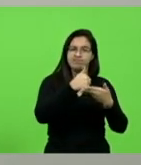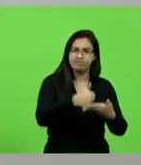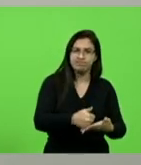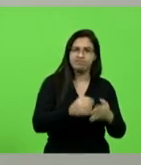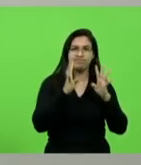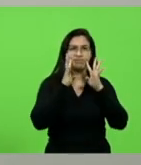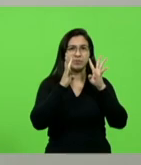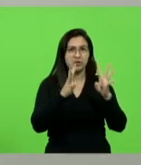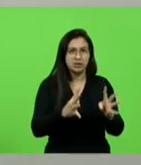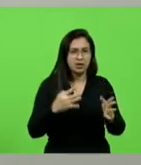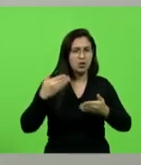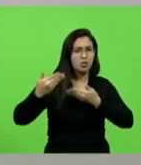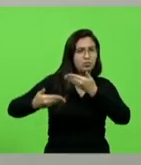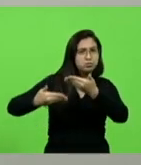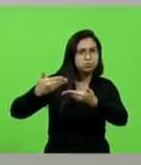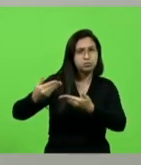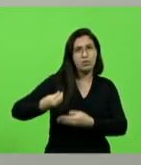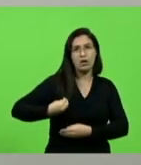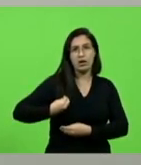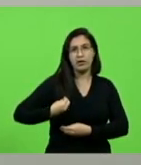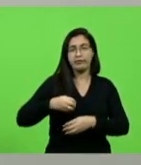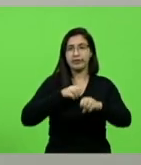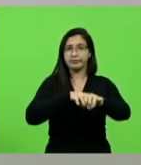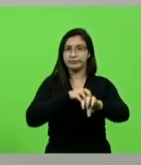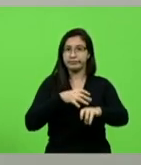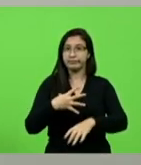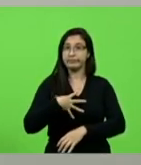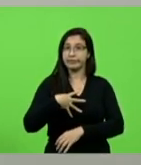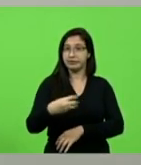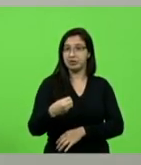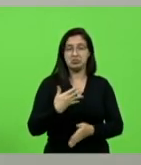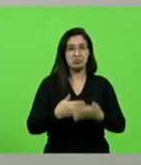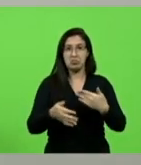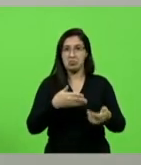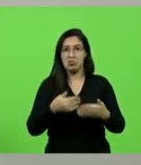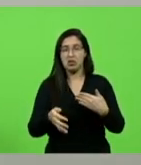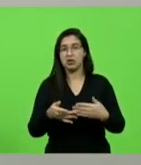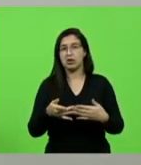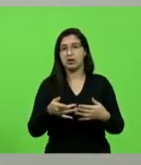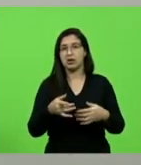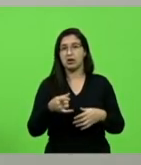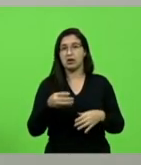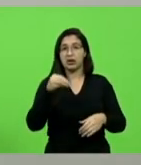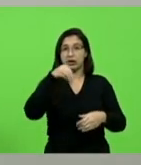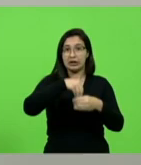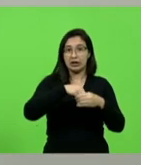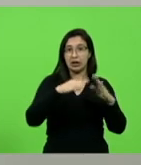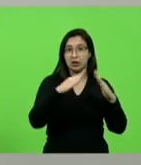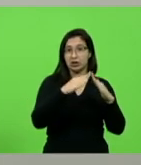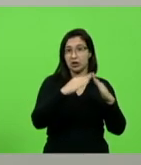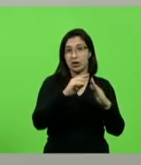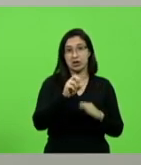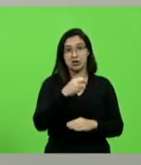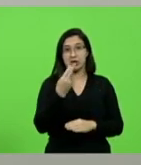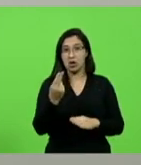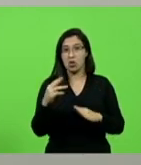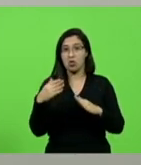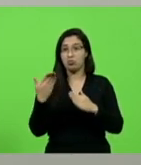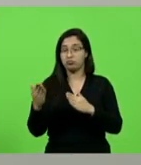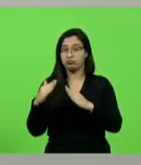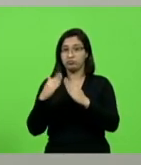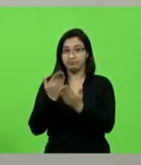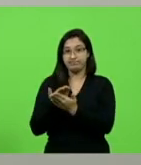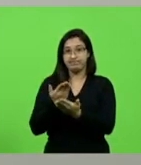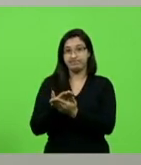escolar dos seus filhos, da mesma forma, independente de ser dentro ou fora da escola, e participar da vida coletiva